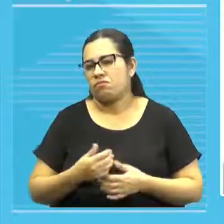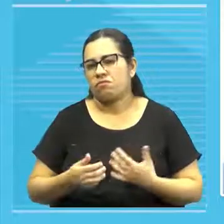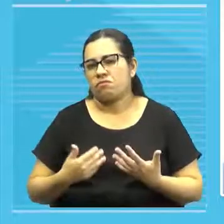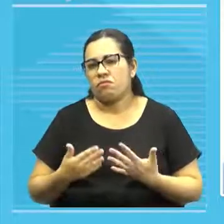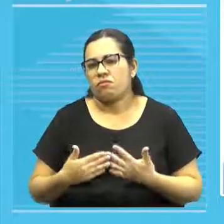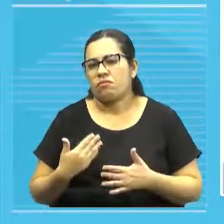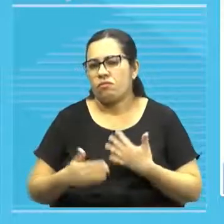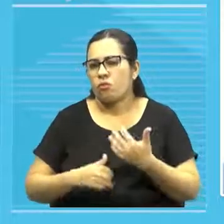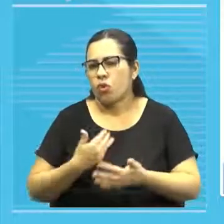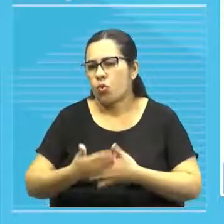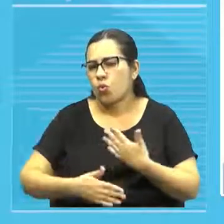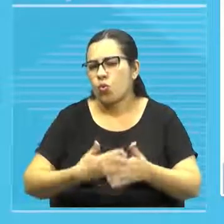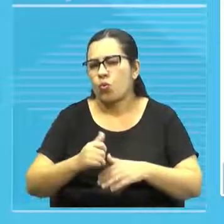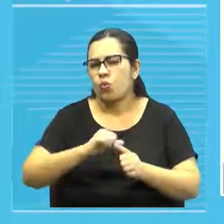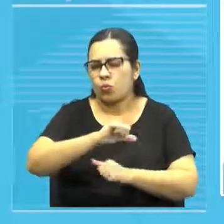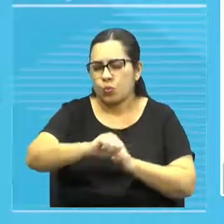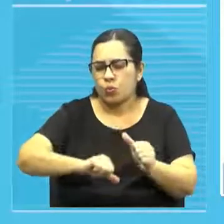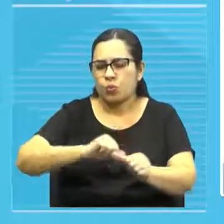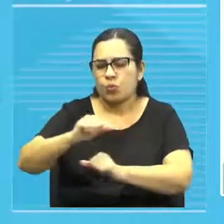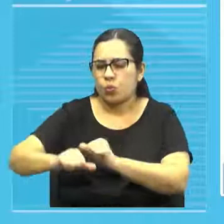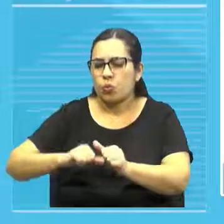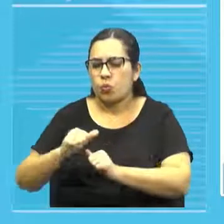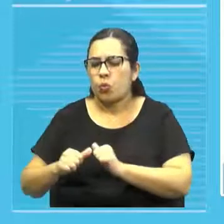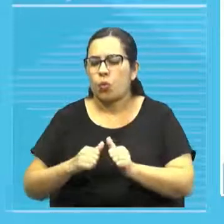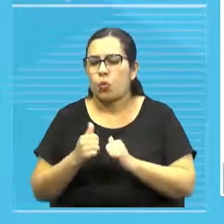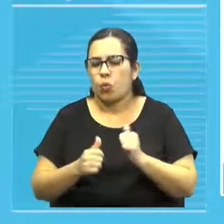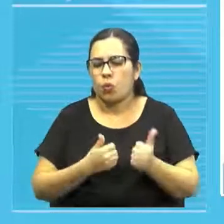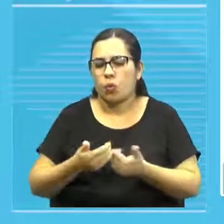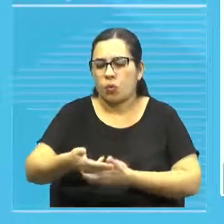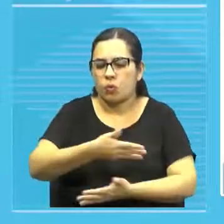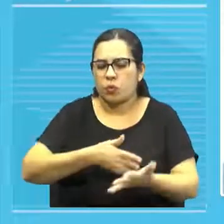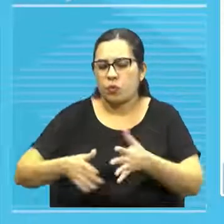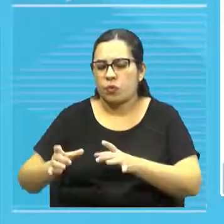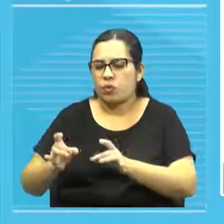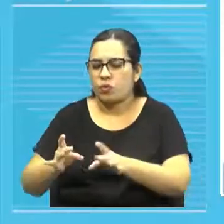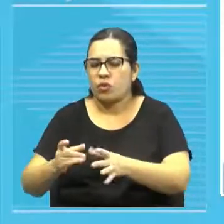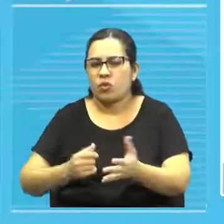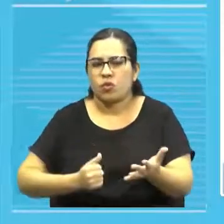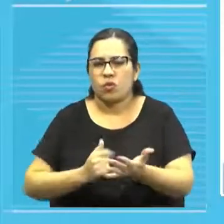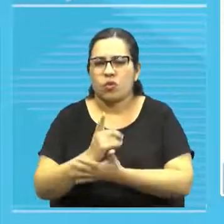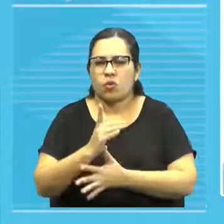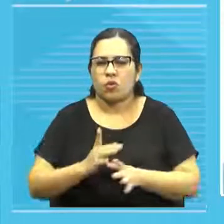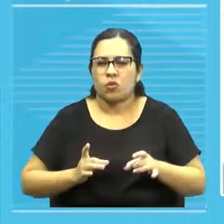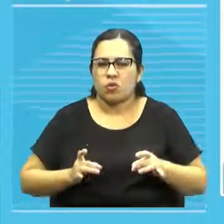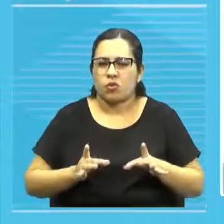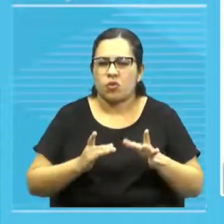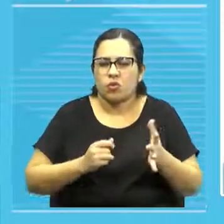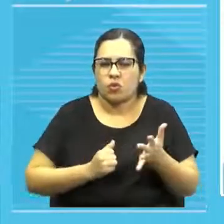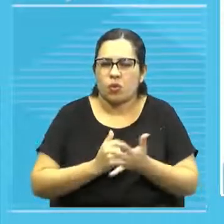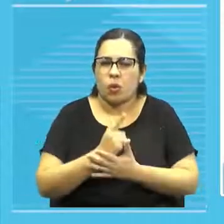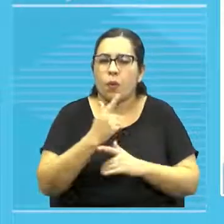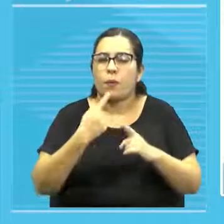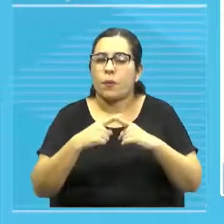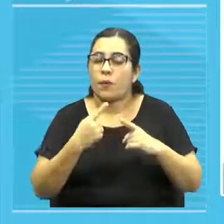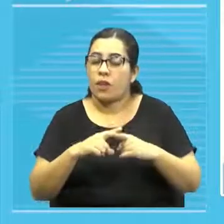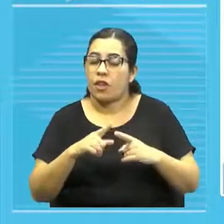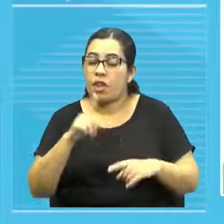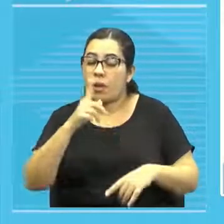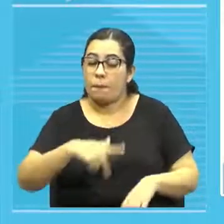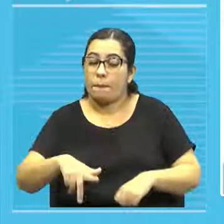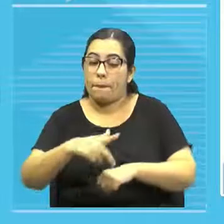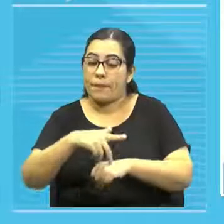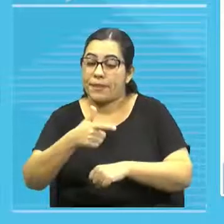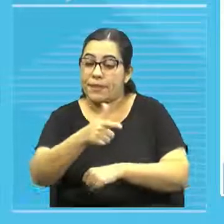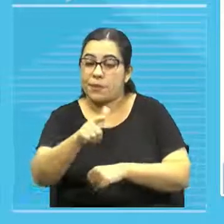na medida em que se tem menos Barreiras ao comércio dos países tá bom um outro